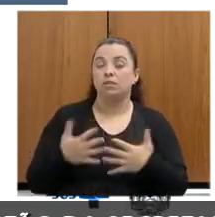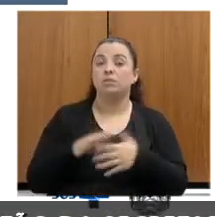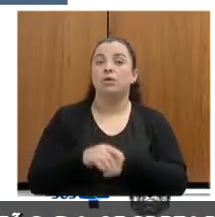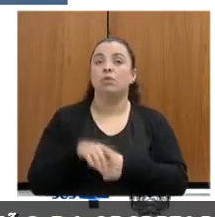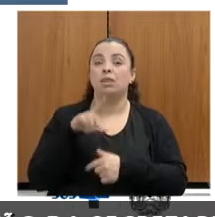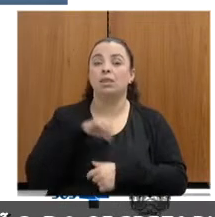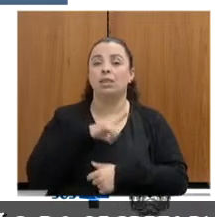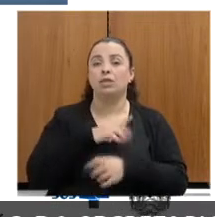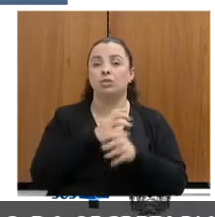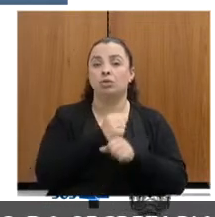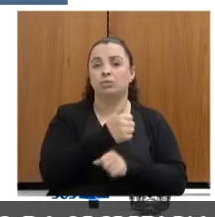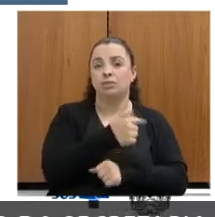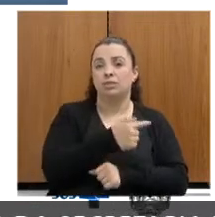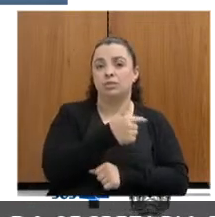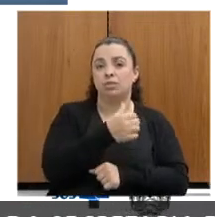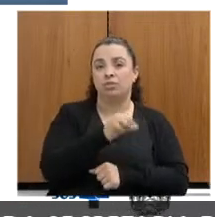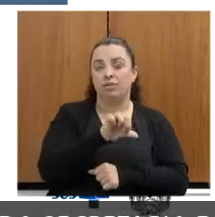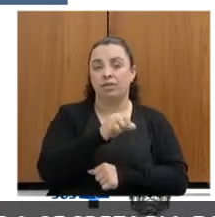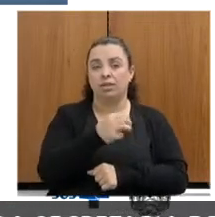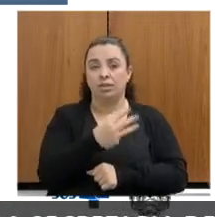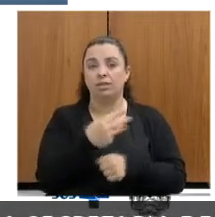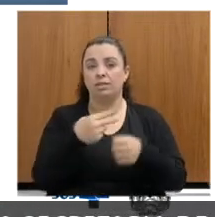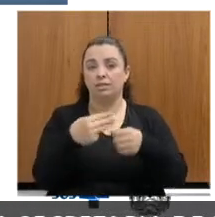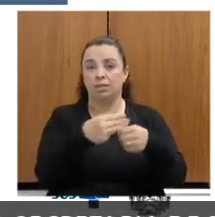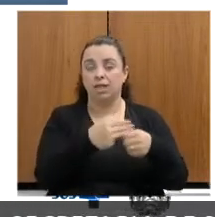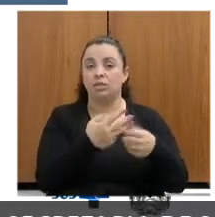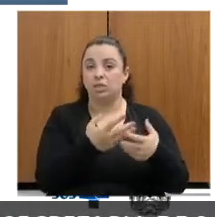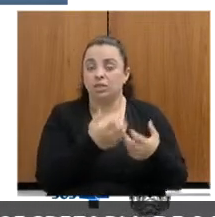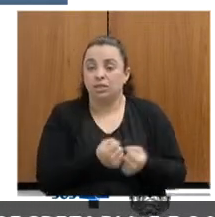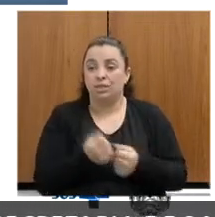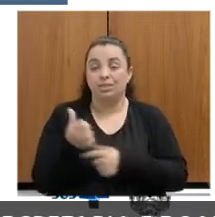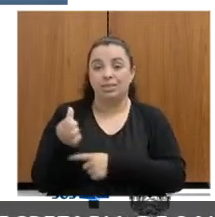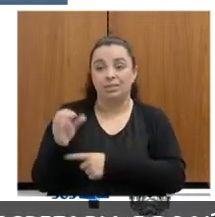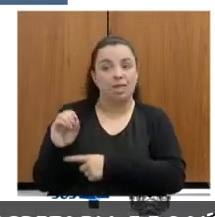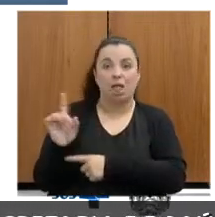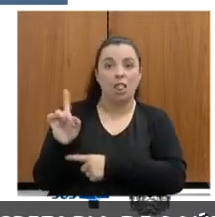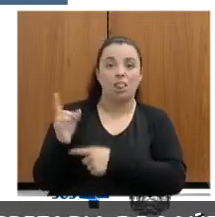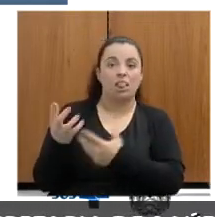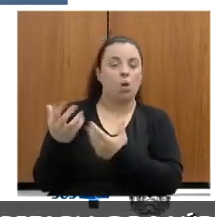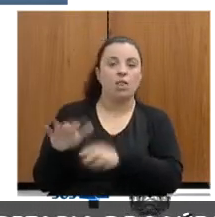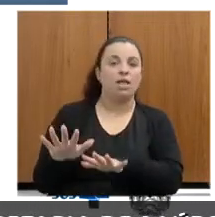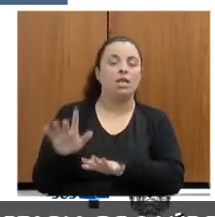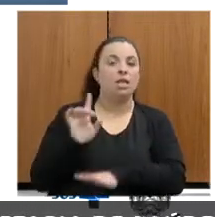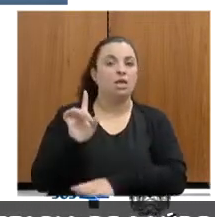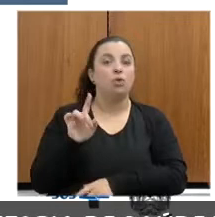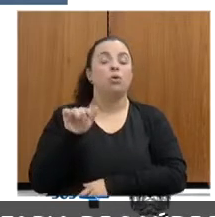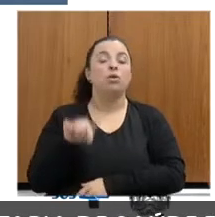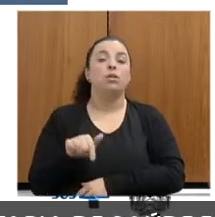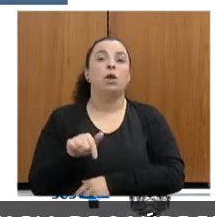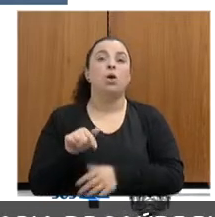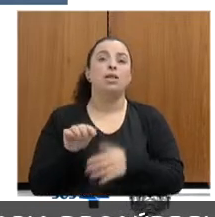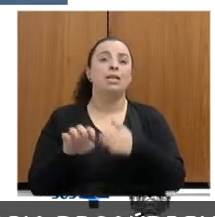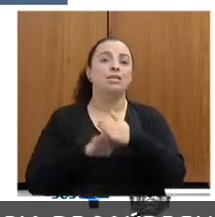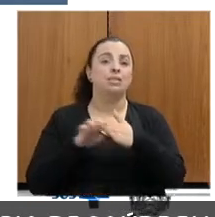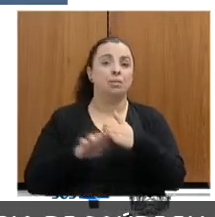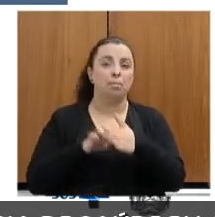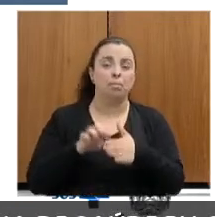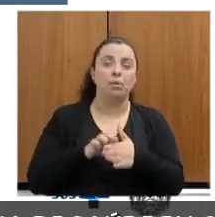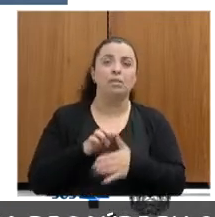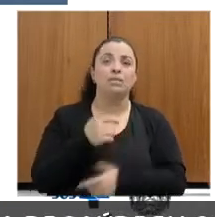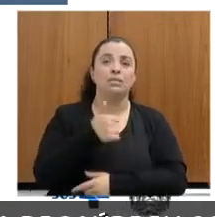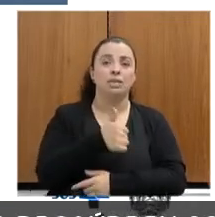793 municípios que aderiram 60 não aderiram das entidades 139 aderiram e